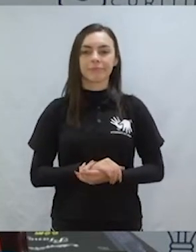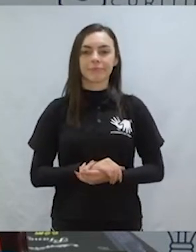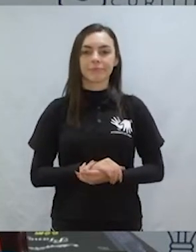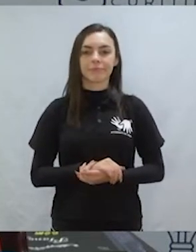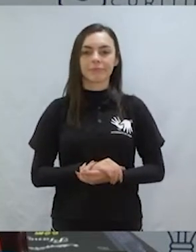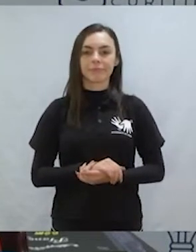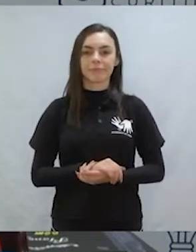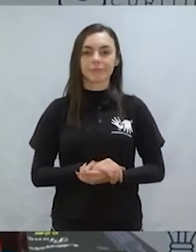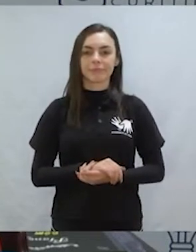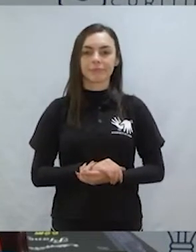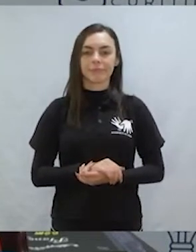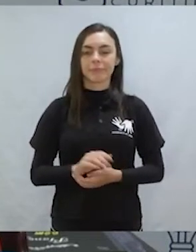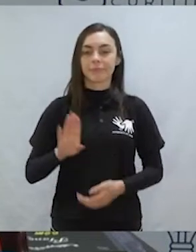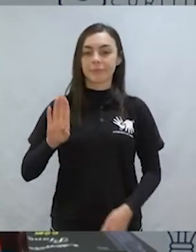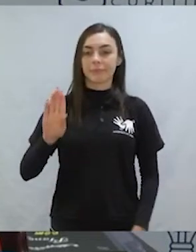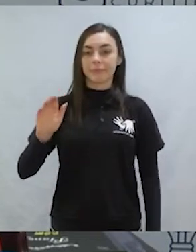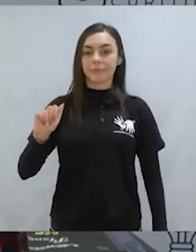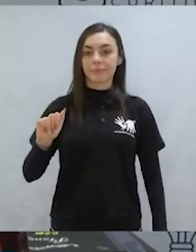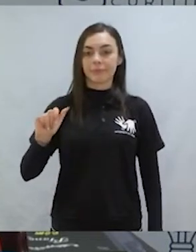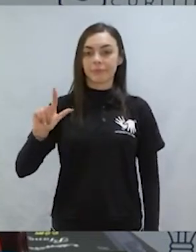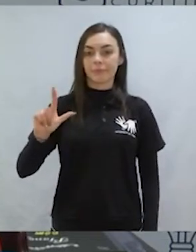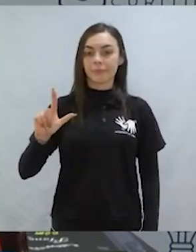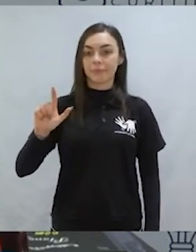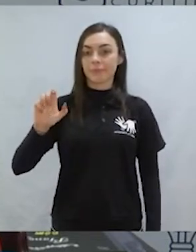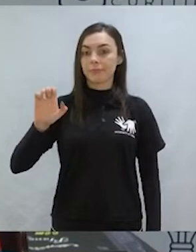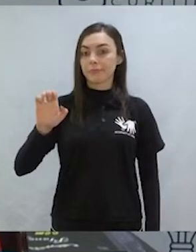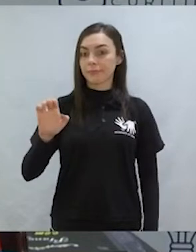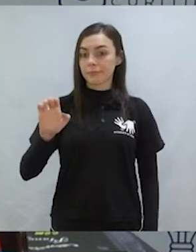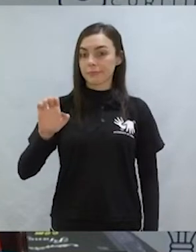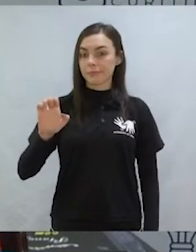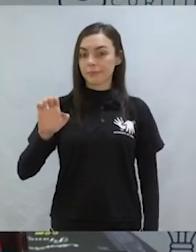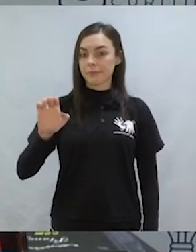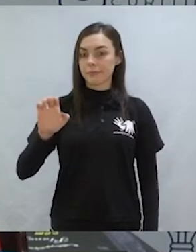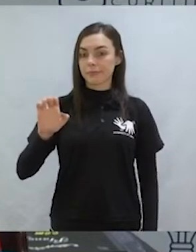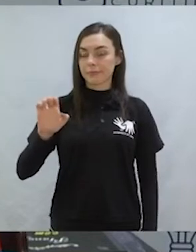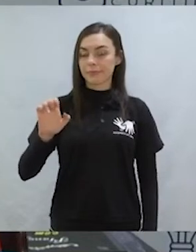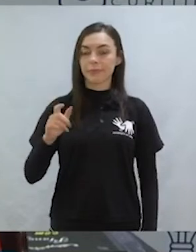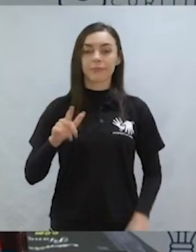ba, L e o E.